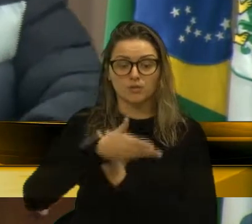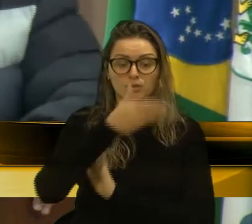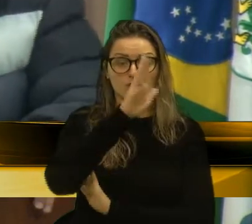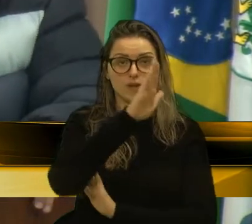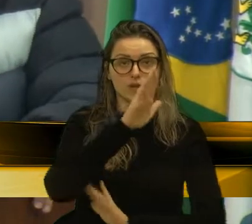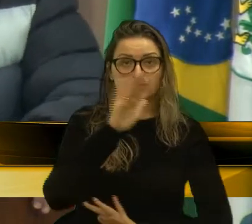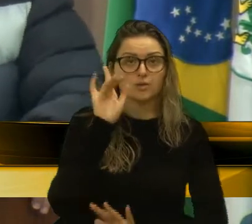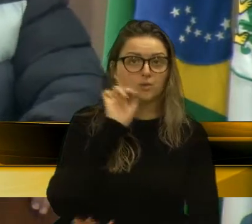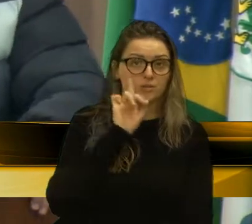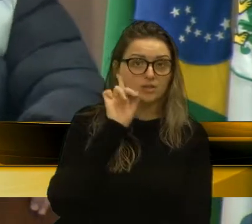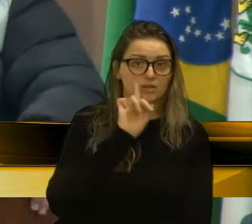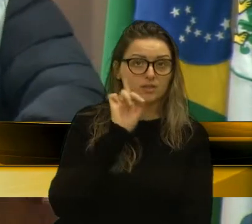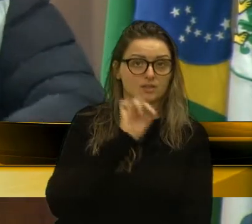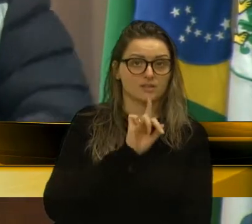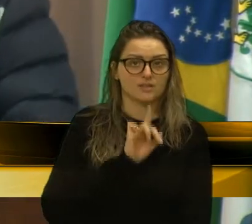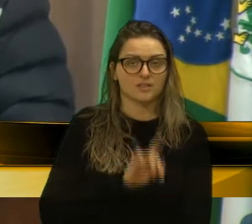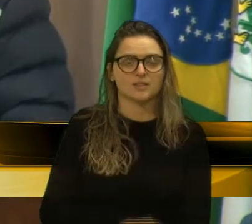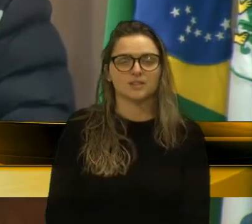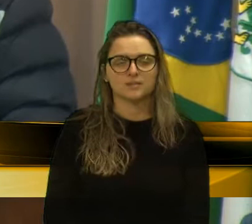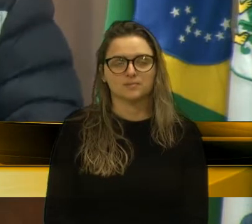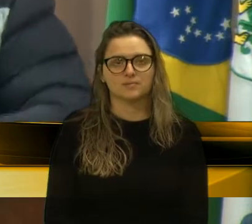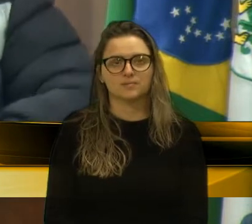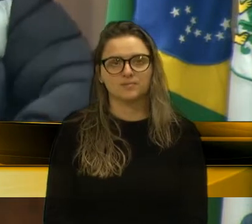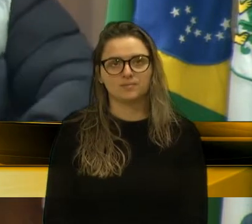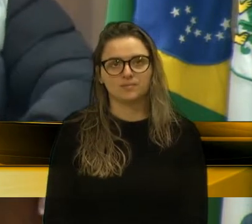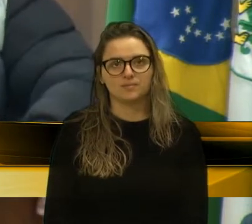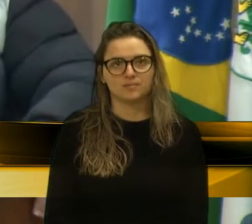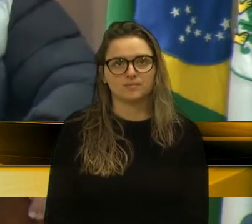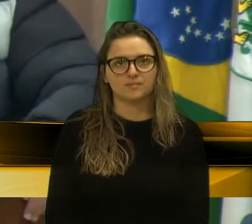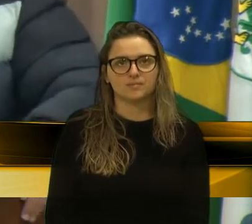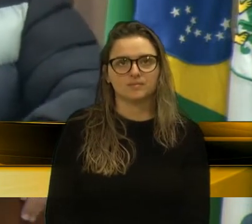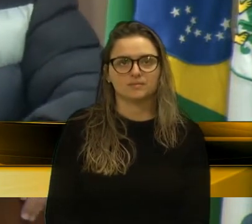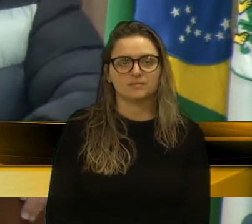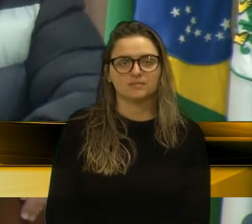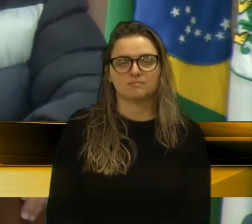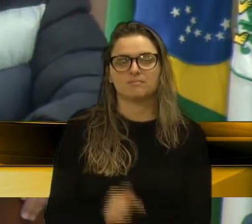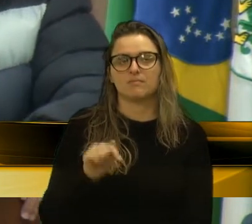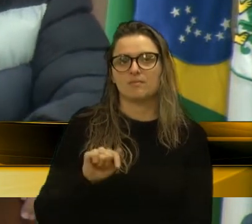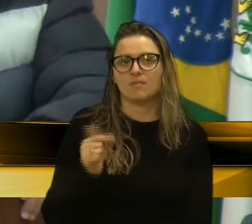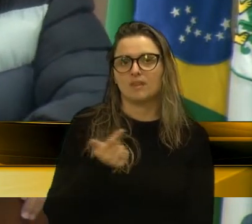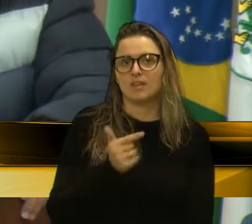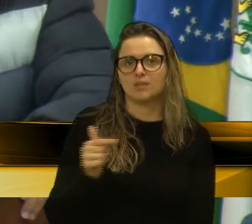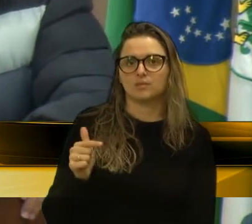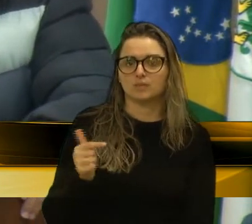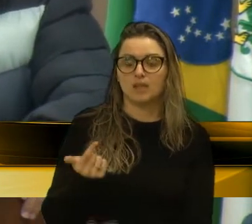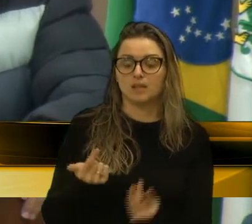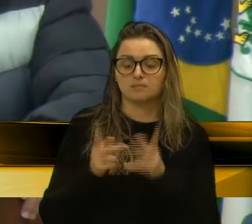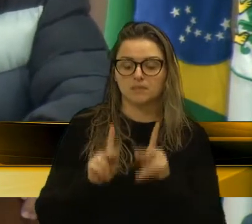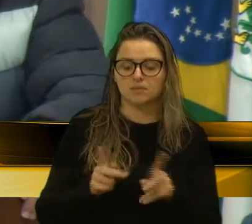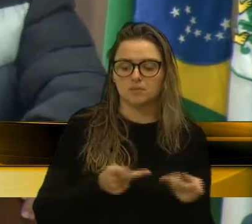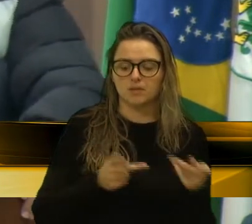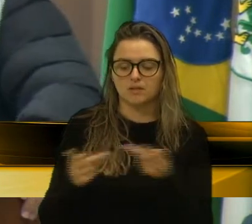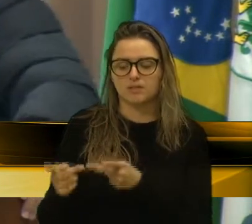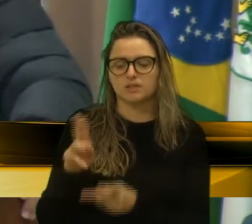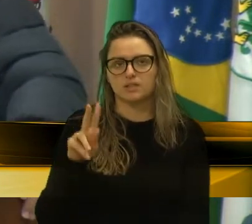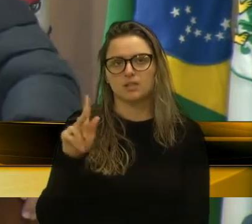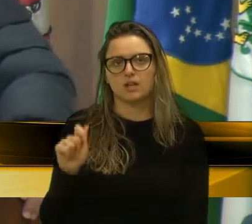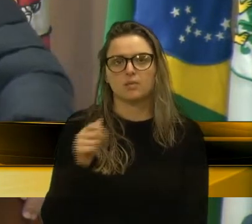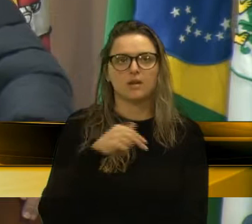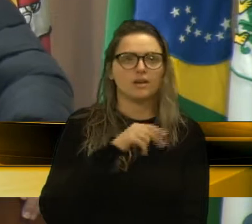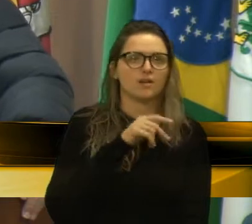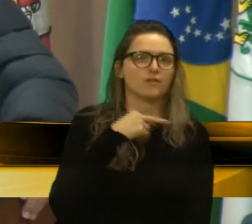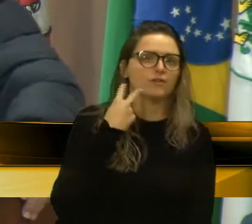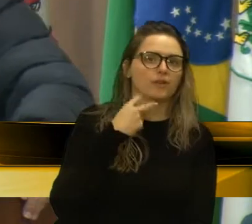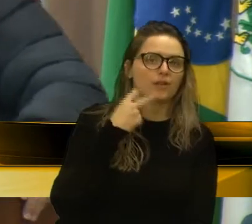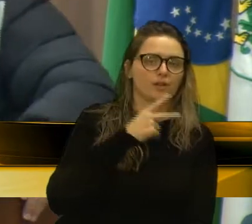né? Porque aqui não tem com quem falar para visitar a UPA. Não, o vereador